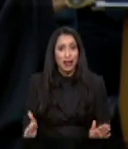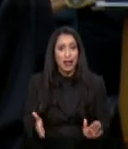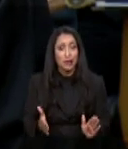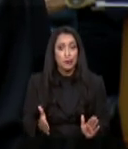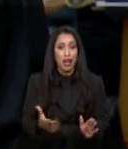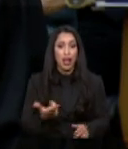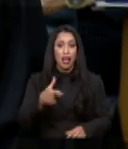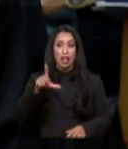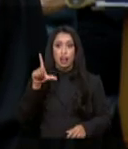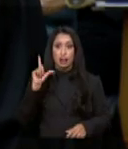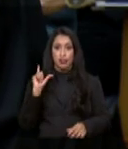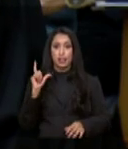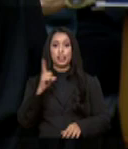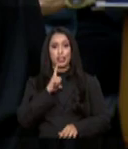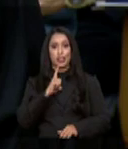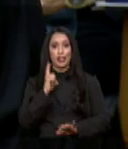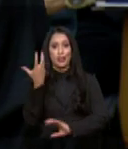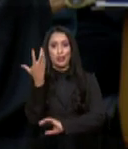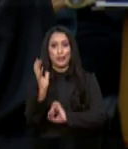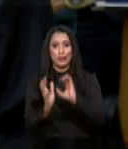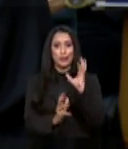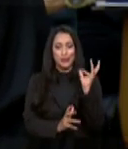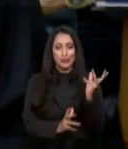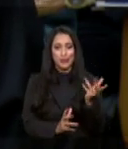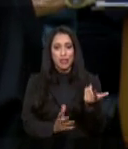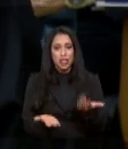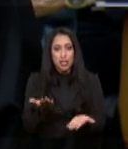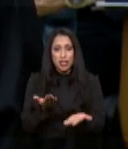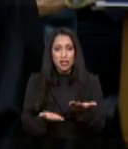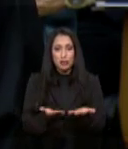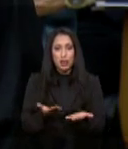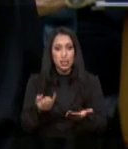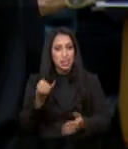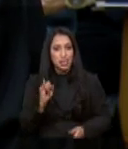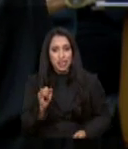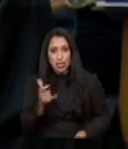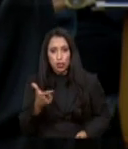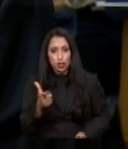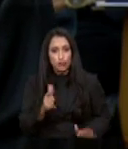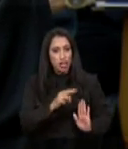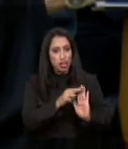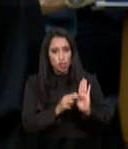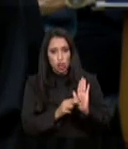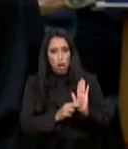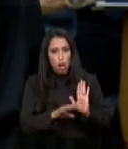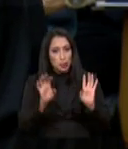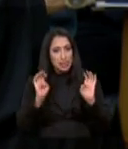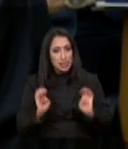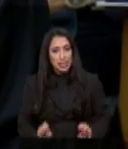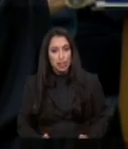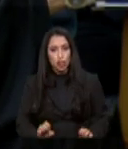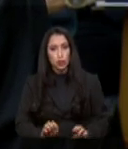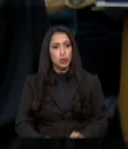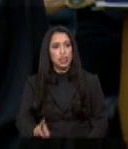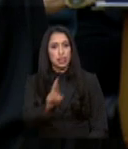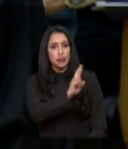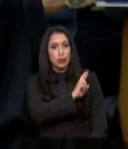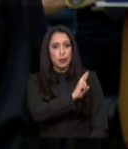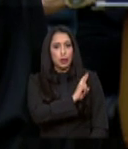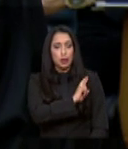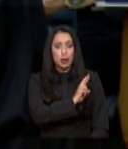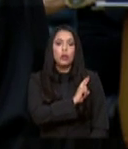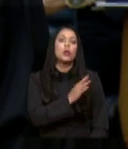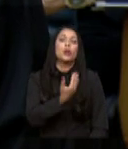antes ecologicamente equilibrado. Sem o compromisso normativo, ético, responsável das